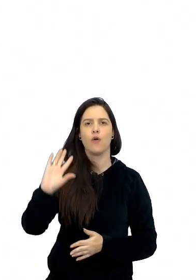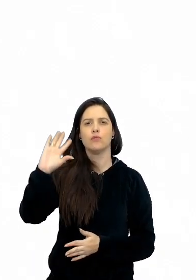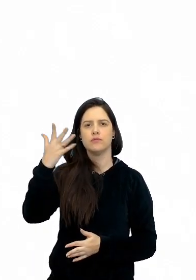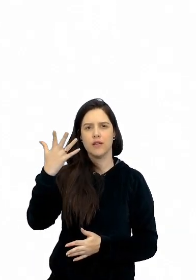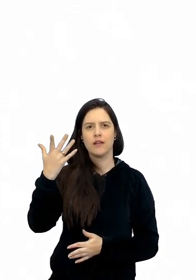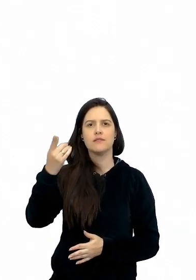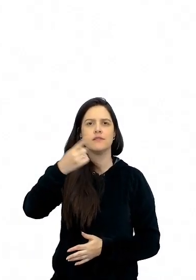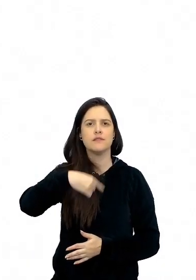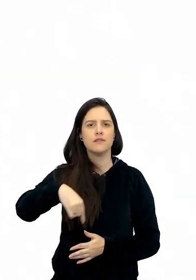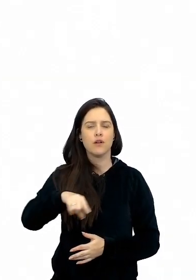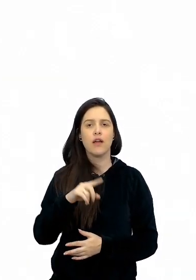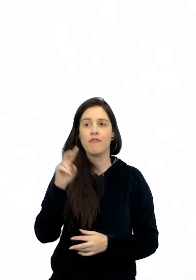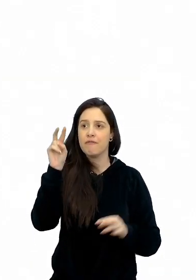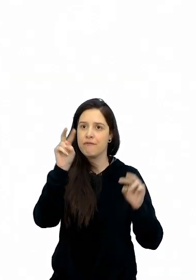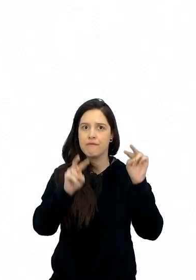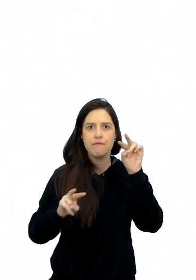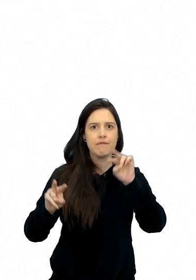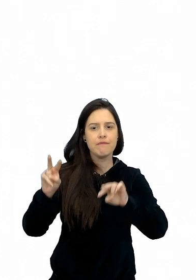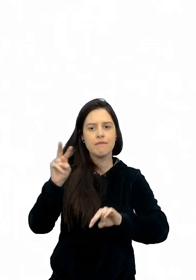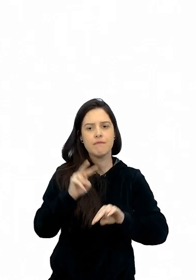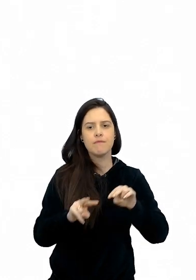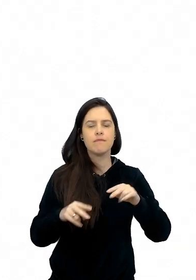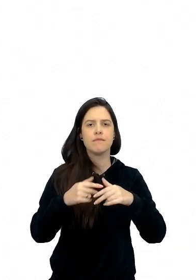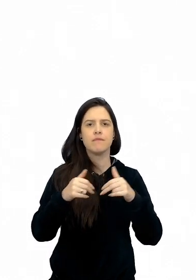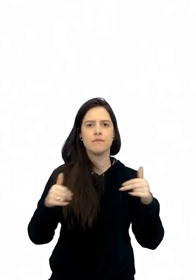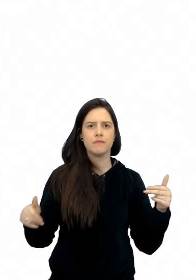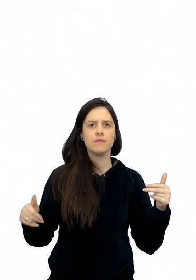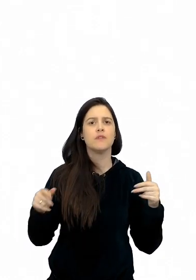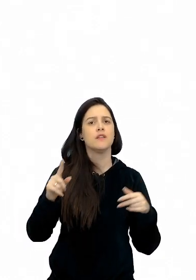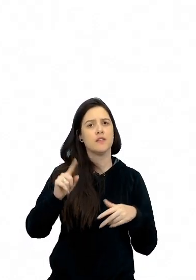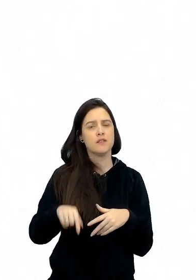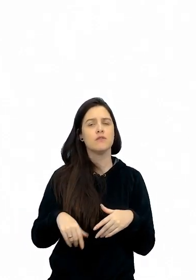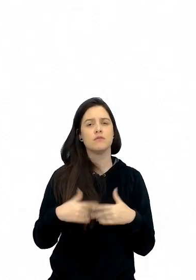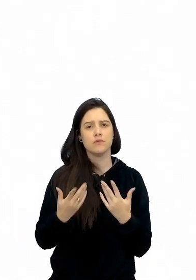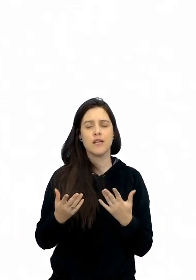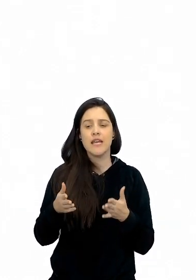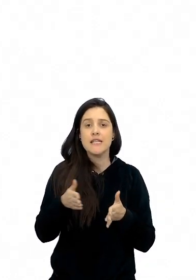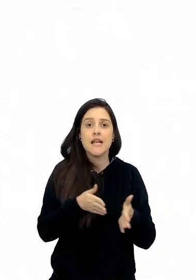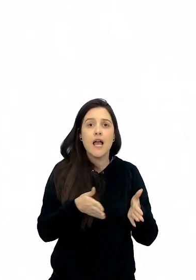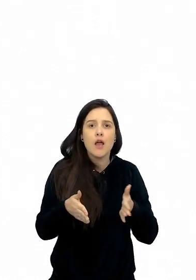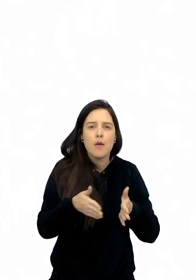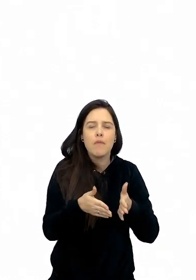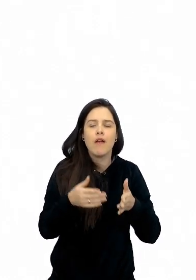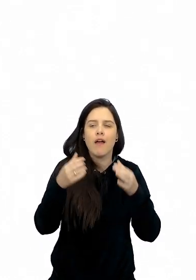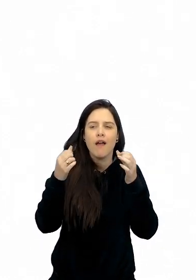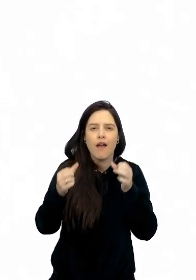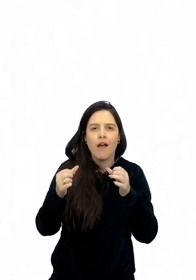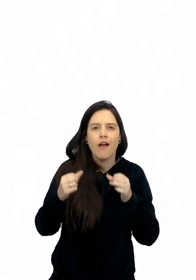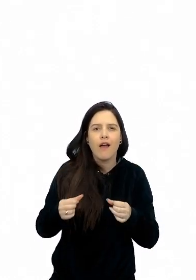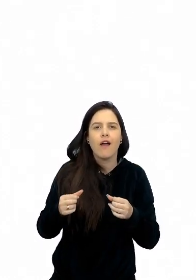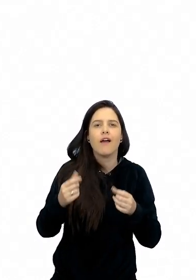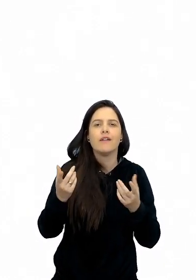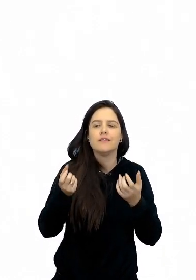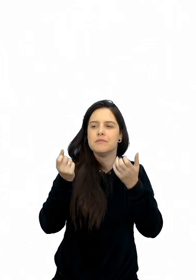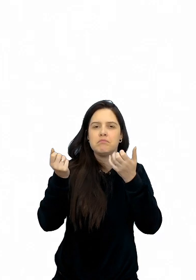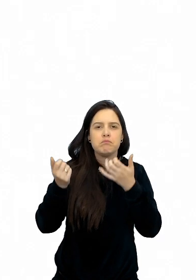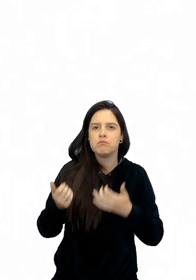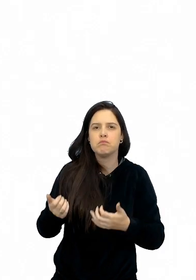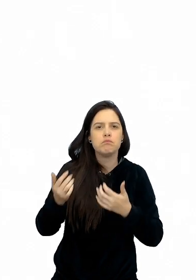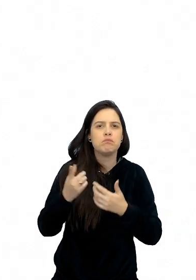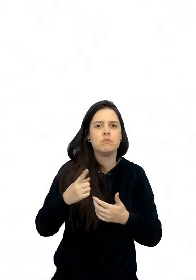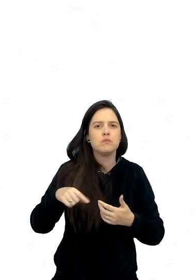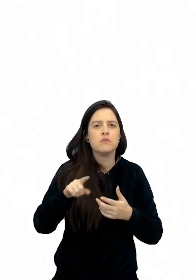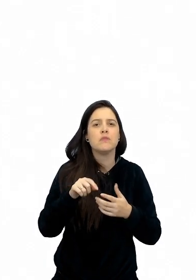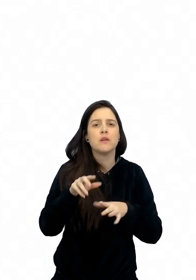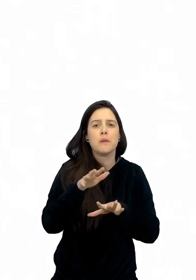eles, do que é visual, né, daquilo que eles estão inseridos, é esse caminho, né, que é o aprender ali, né, também, né?